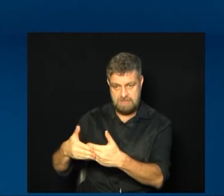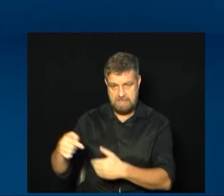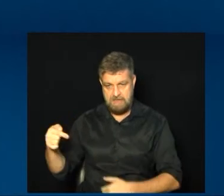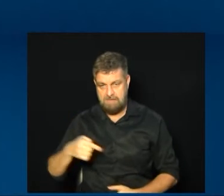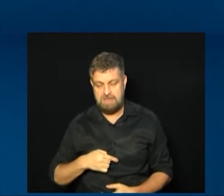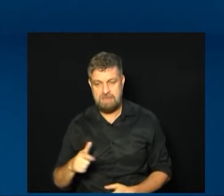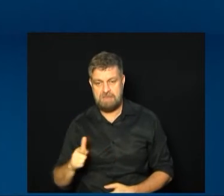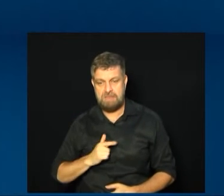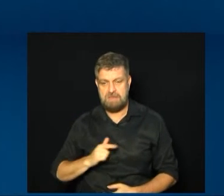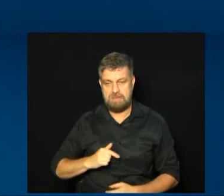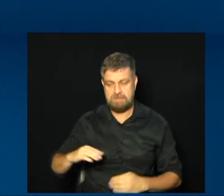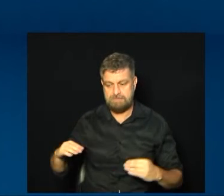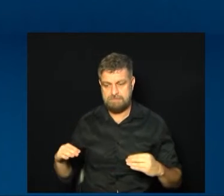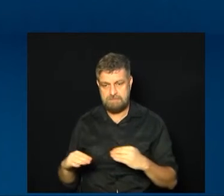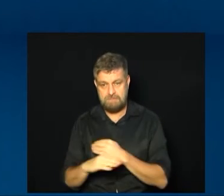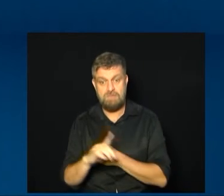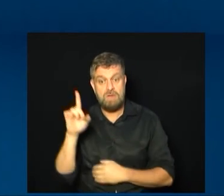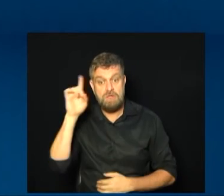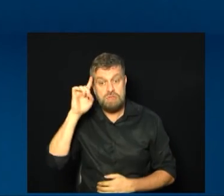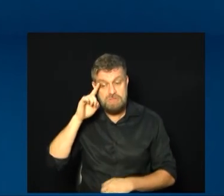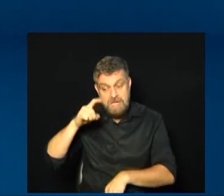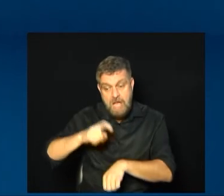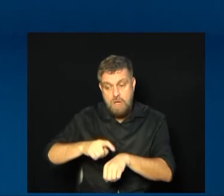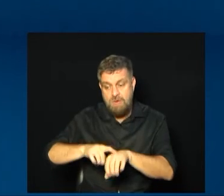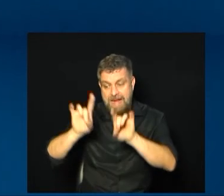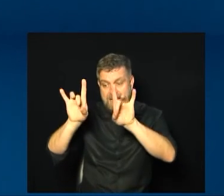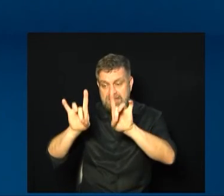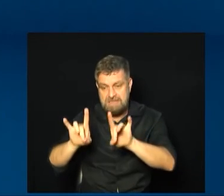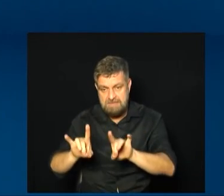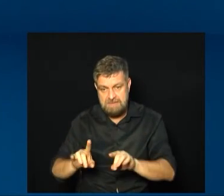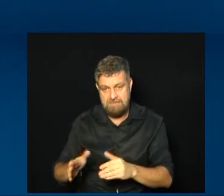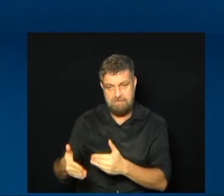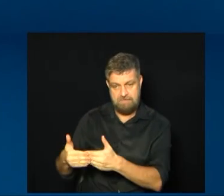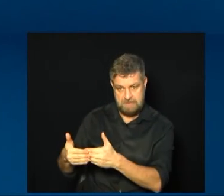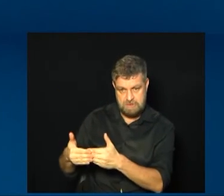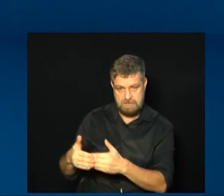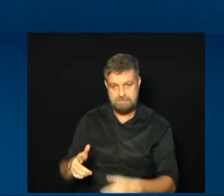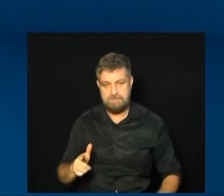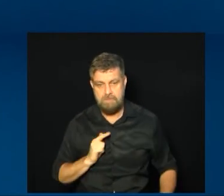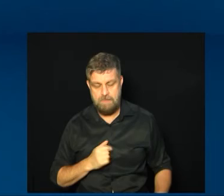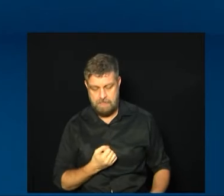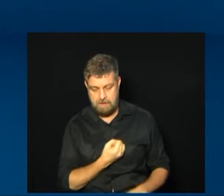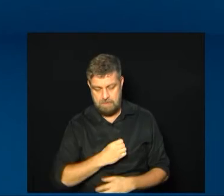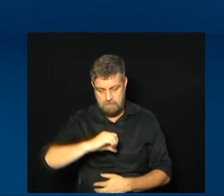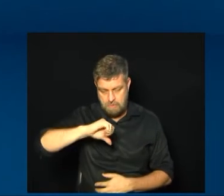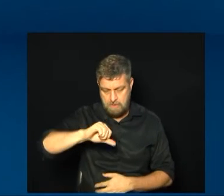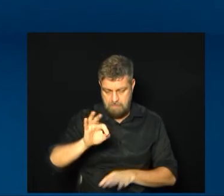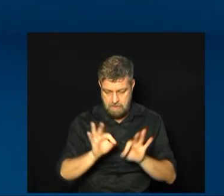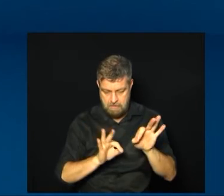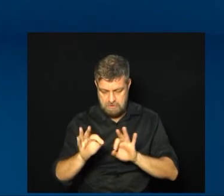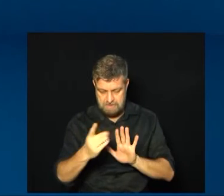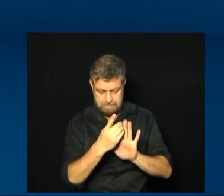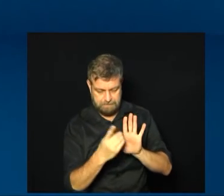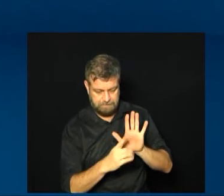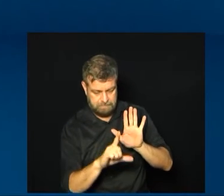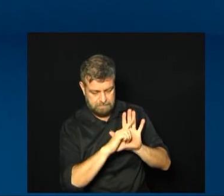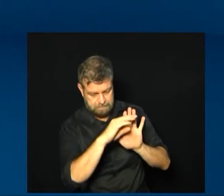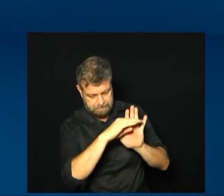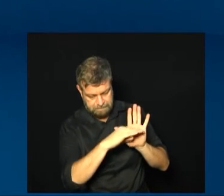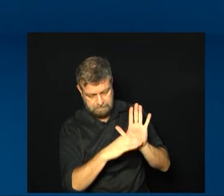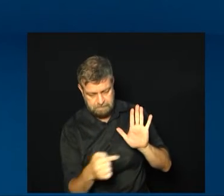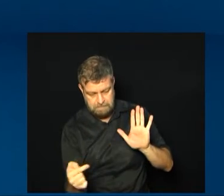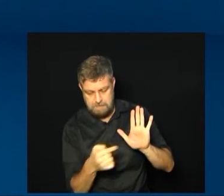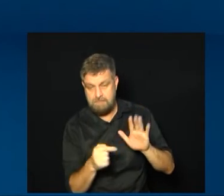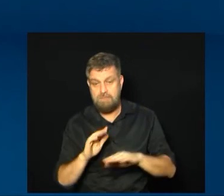o tráfego de veículos em dias e horários específicos. O item 9 é o turno único do projeto de decreto legislativo